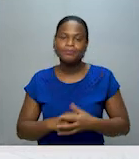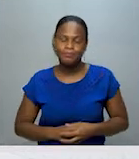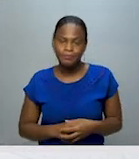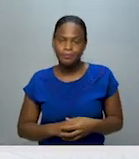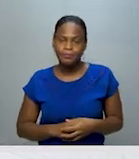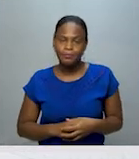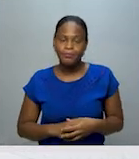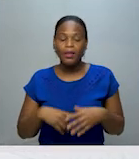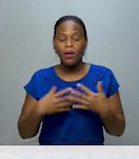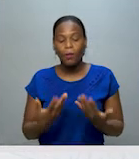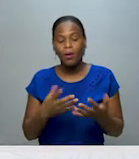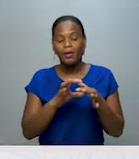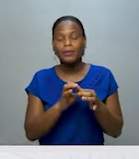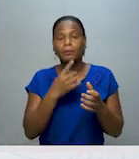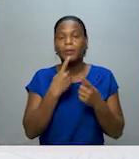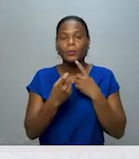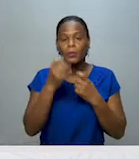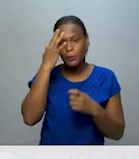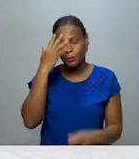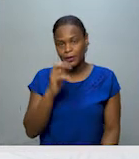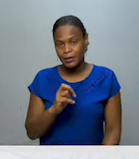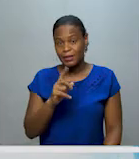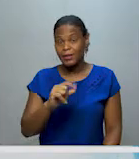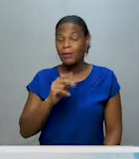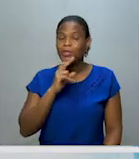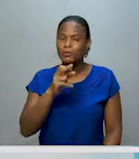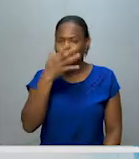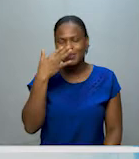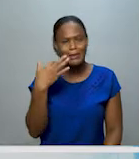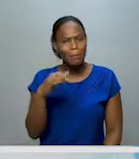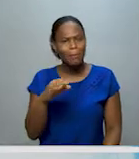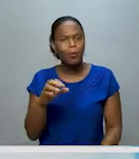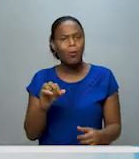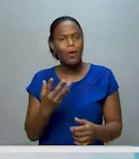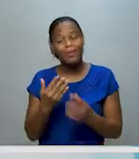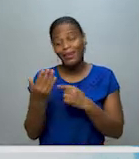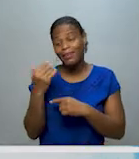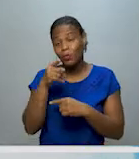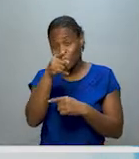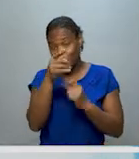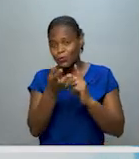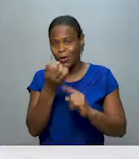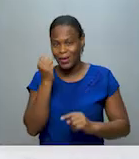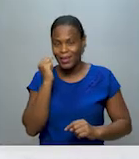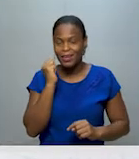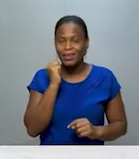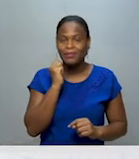refletidas. Em relação à pergunta 3, também a resposta era tão simples quanto aquela que você conseguiu.